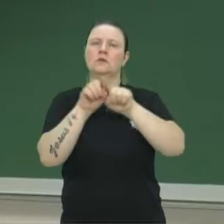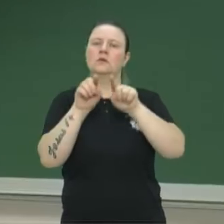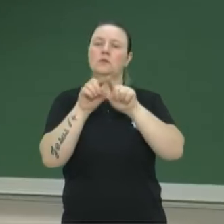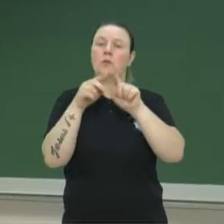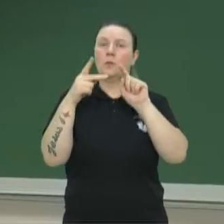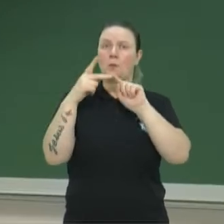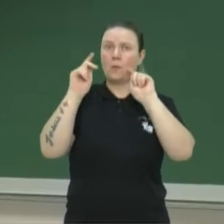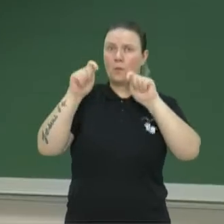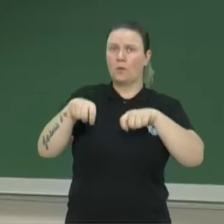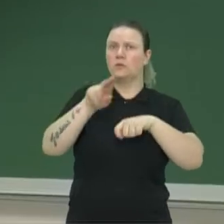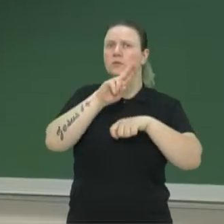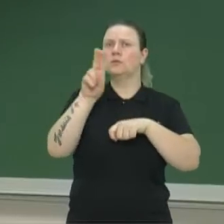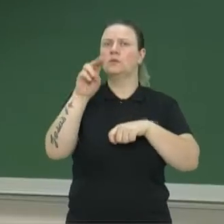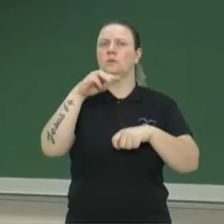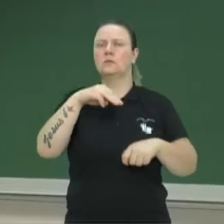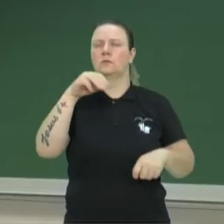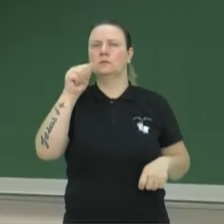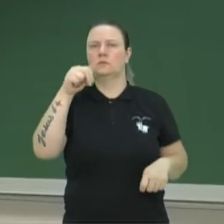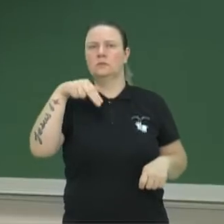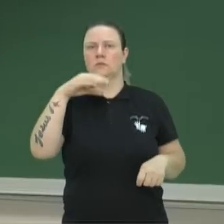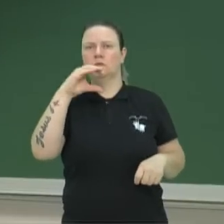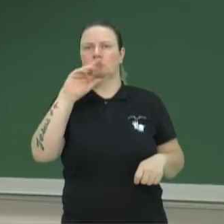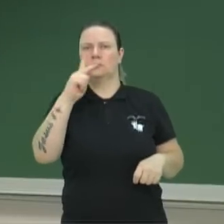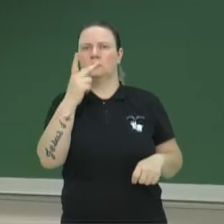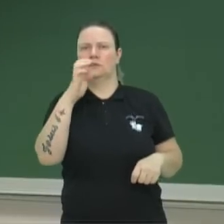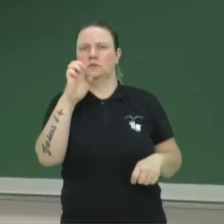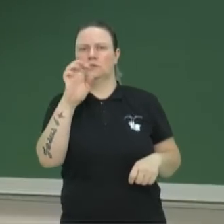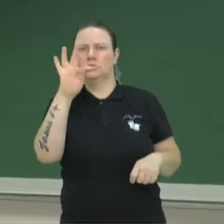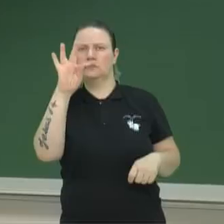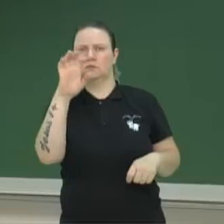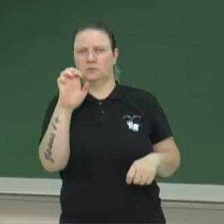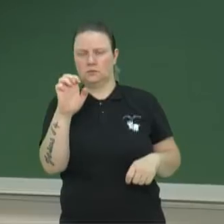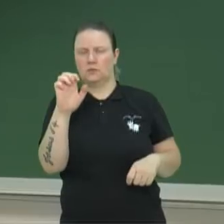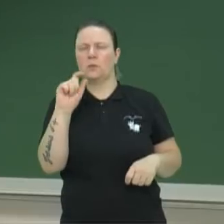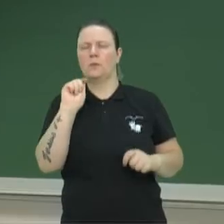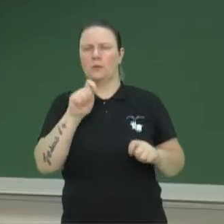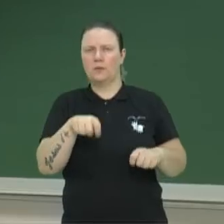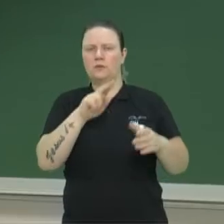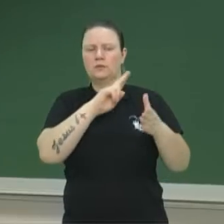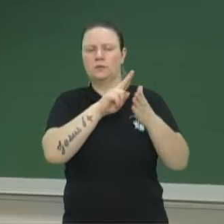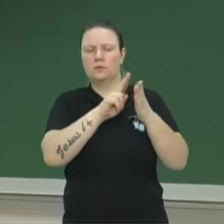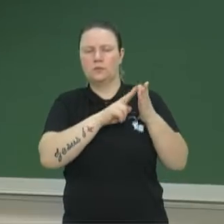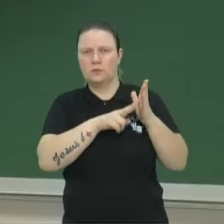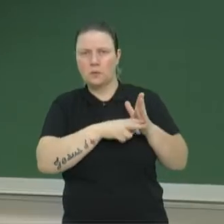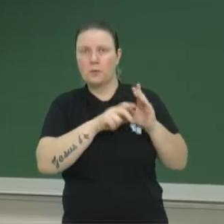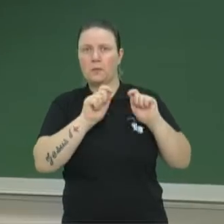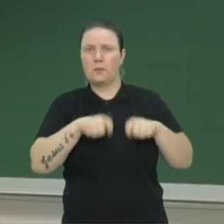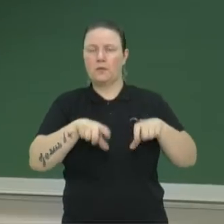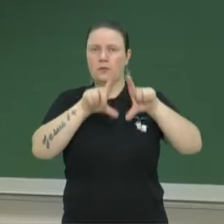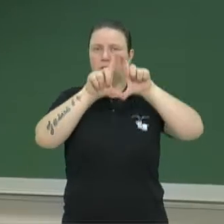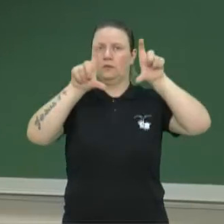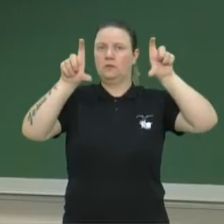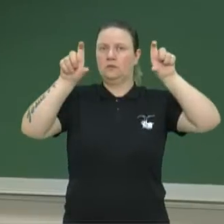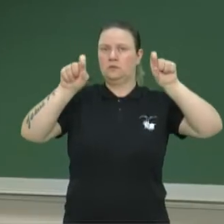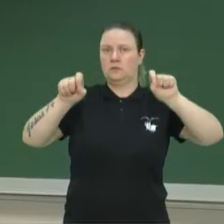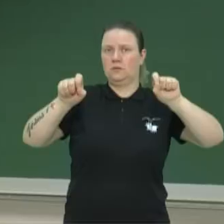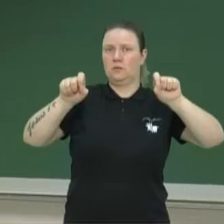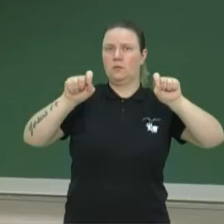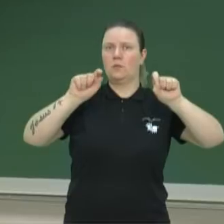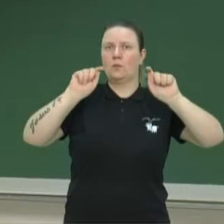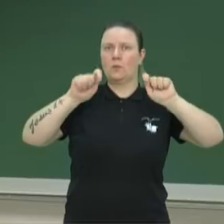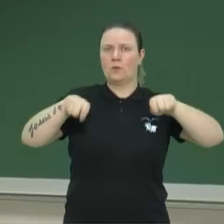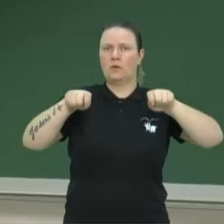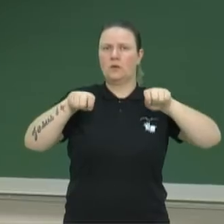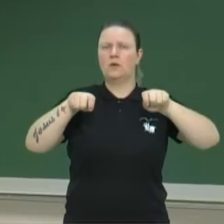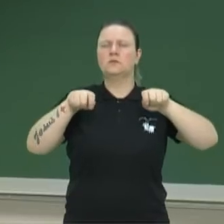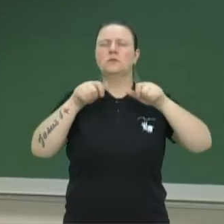gente reconhecer isso, né? Assim como o subtítulo também pode ter outros nomes. Por exemplo, o subtítulo pode ser chamado também de linhas